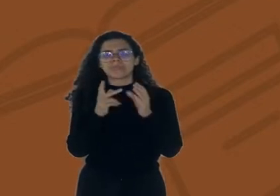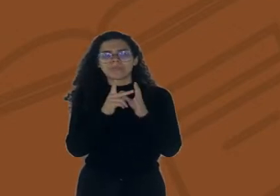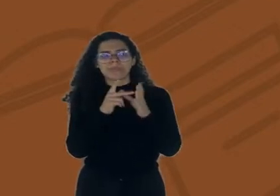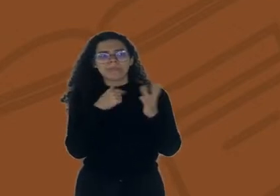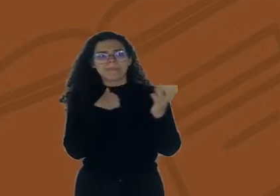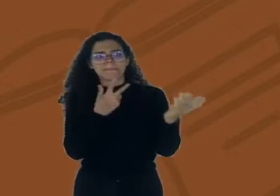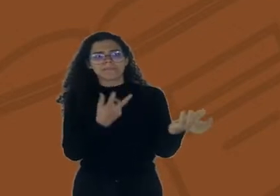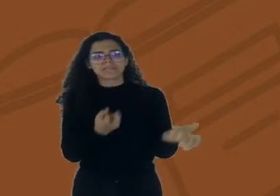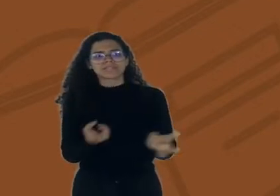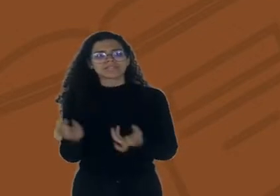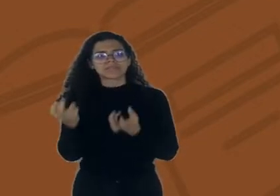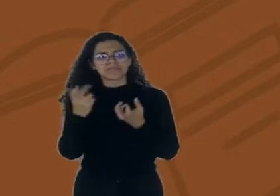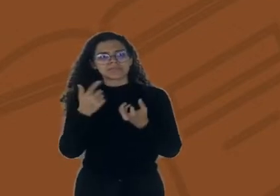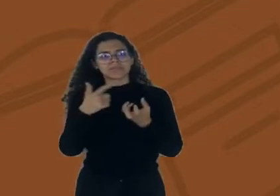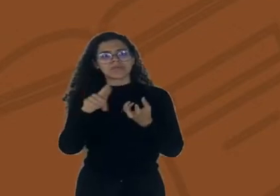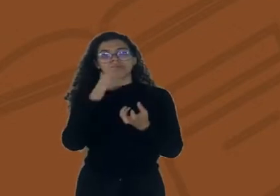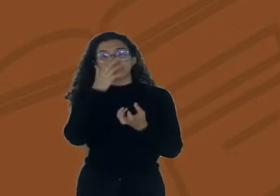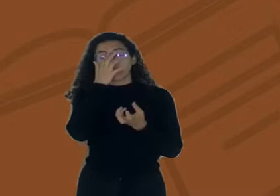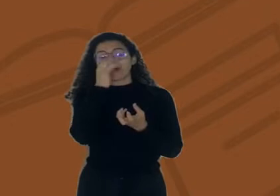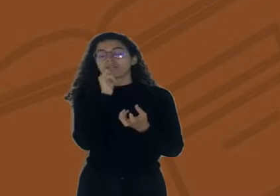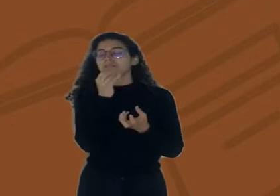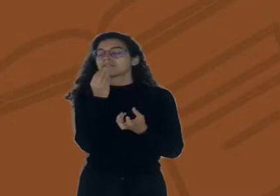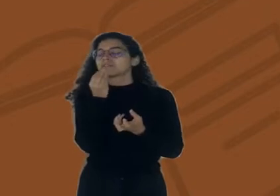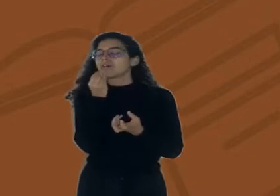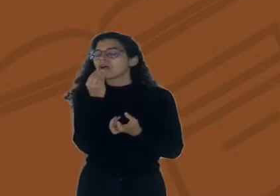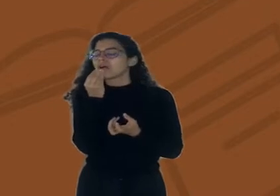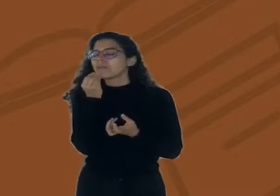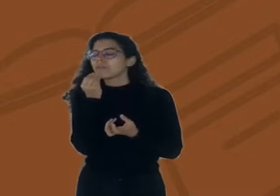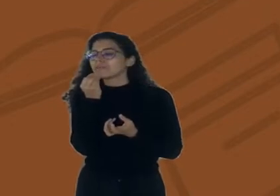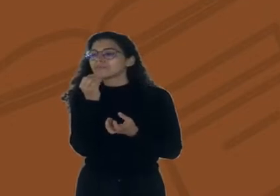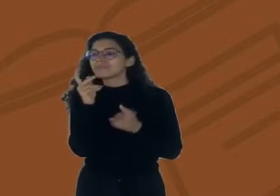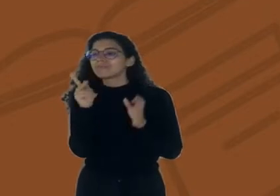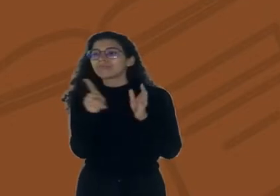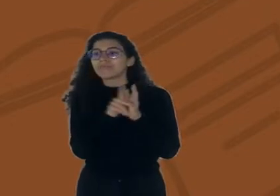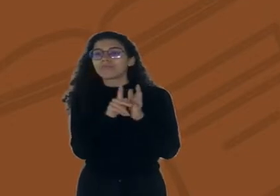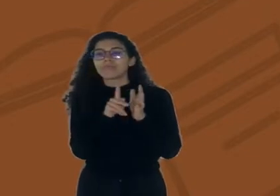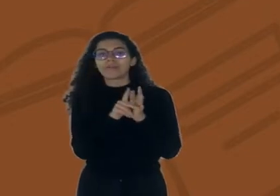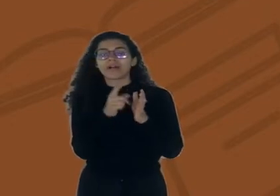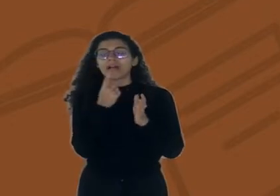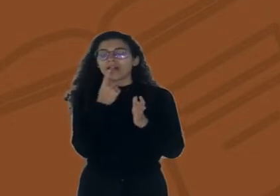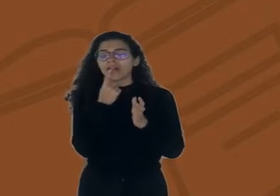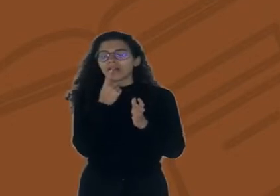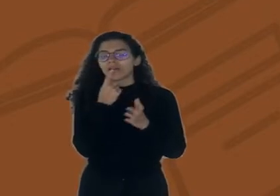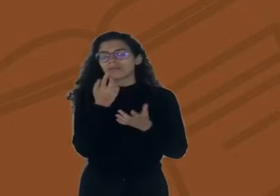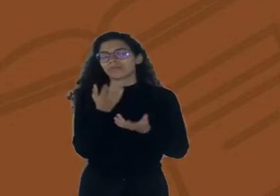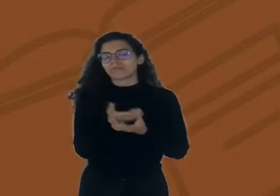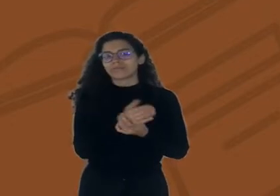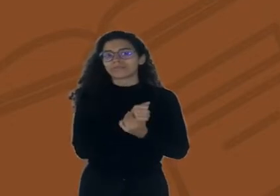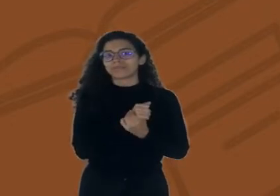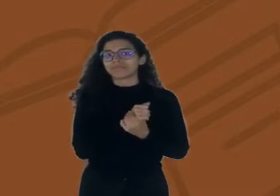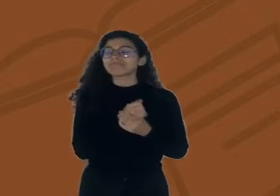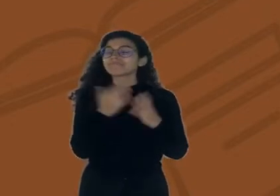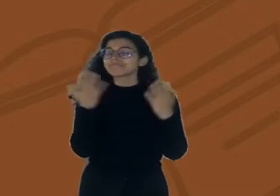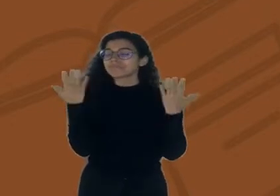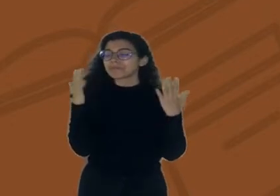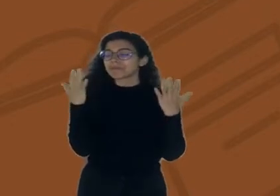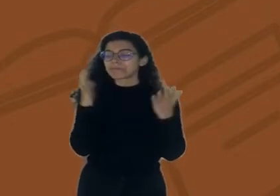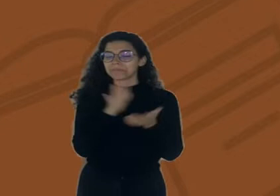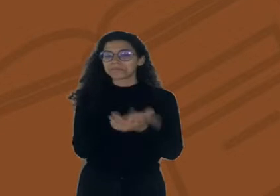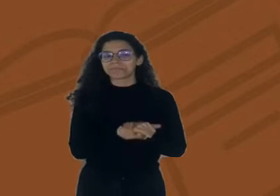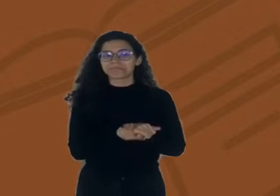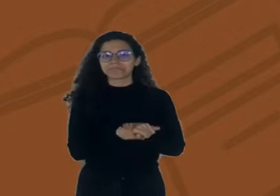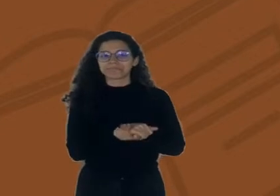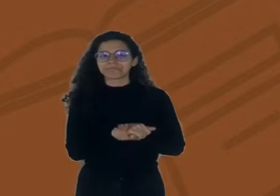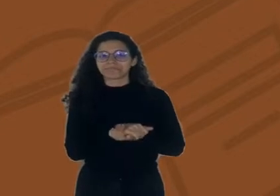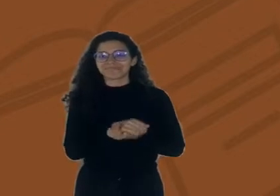externo do tipo sabor? Por meio da língua. Muito bem, professor. Professor, como é que eu